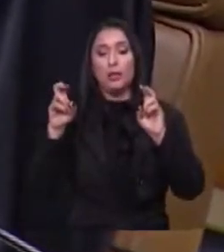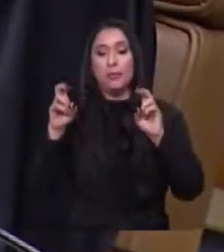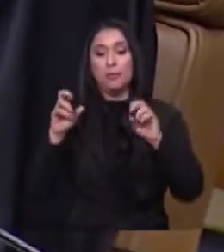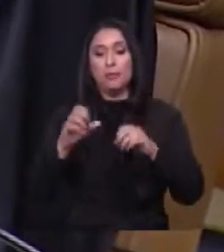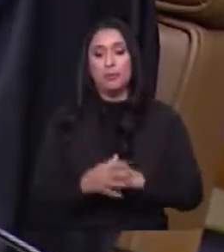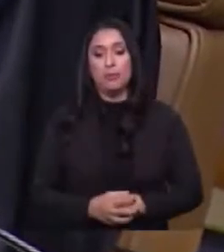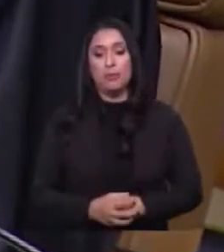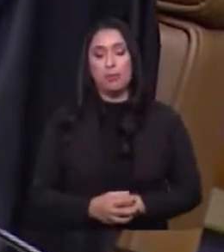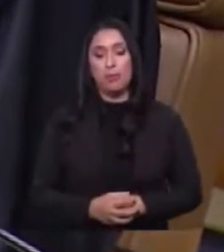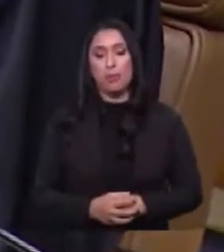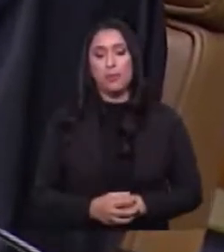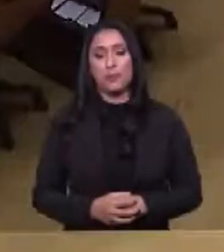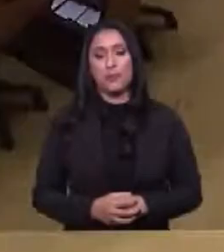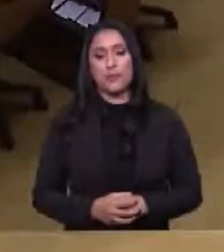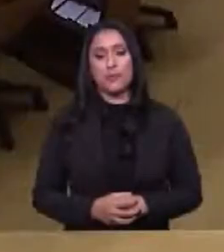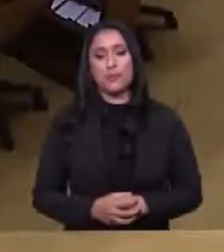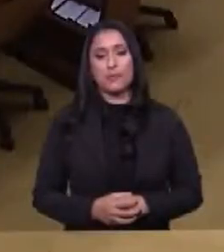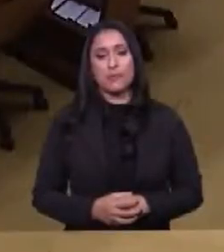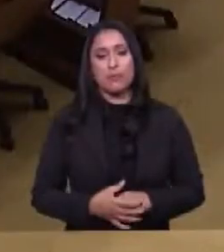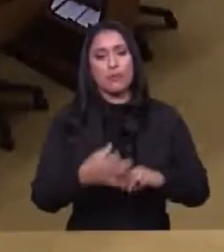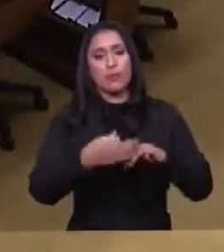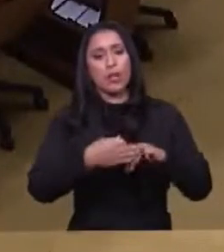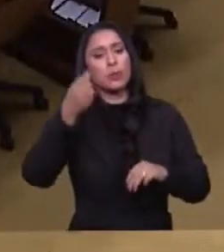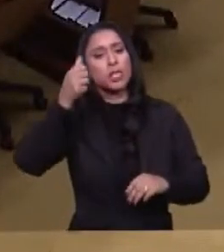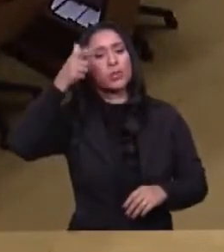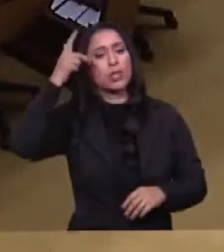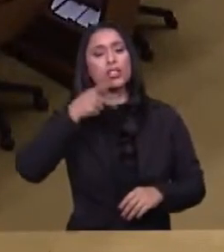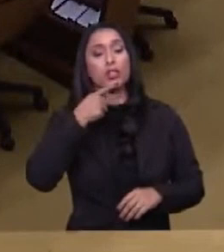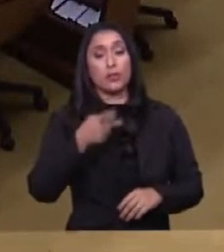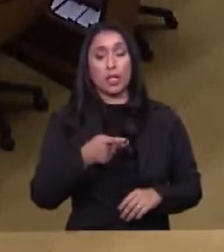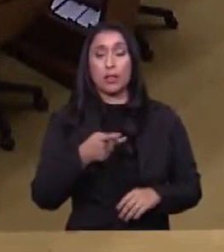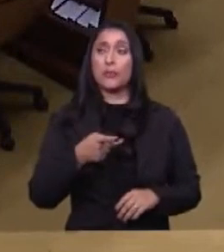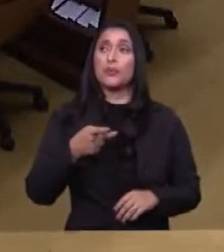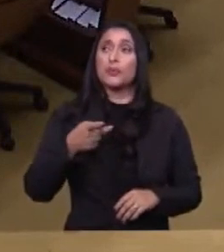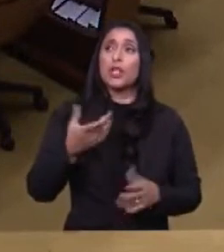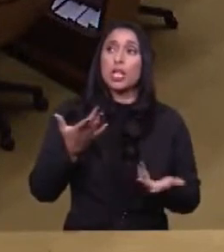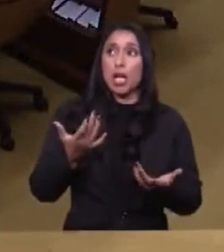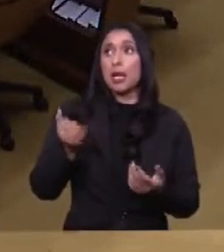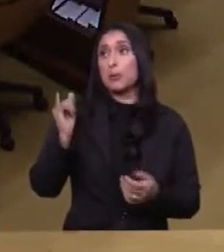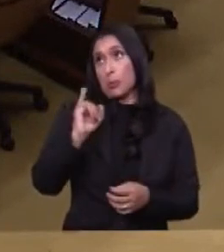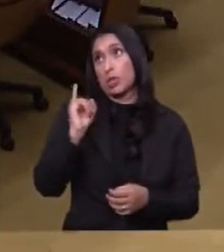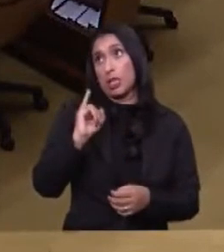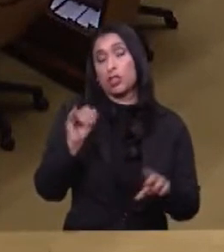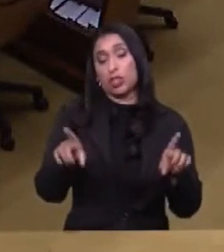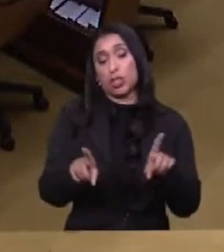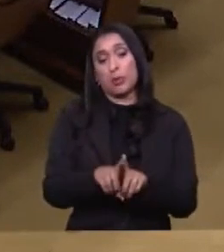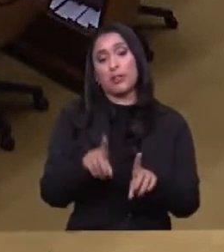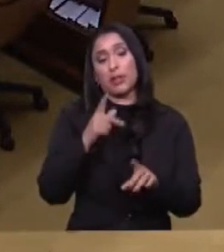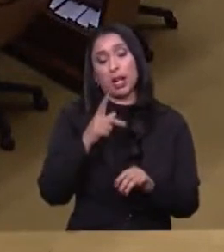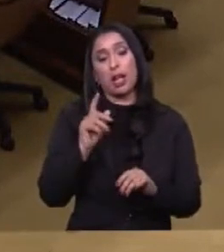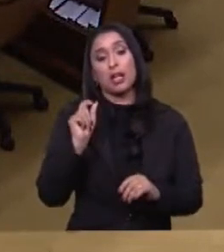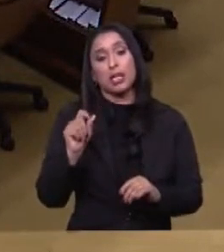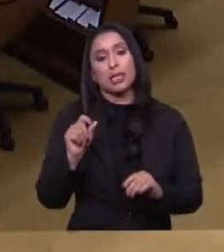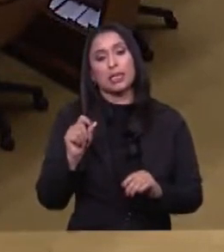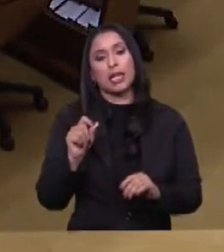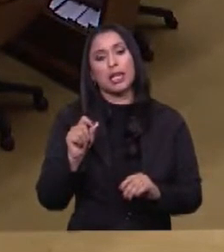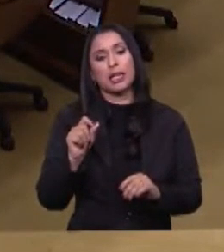Miss Fux, Eu não tenho expertise se nenhuma. permite, acho que é importante também colocarmos isso, porque vem sempre aquela